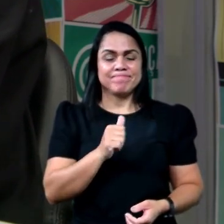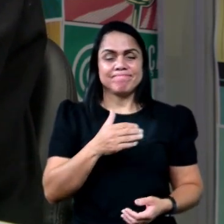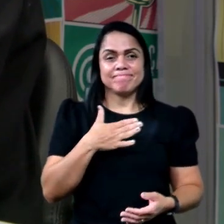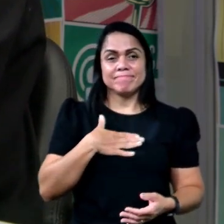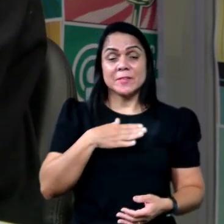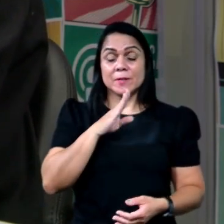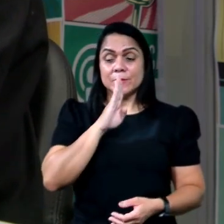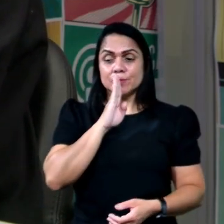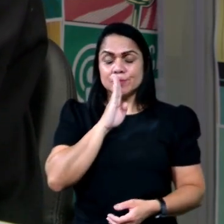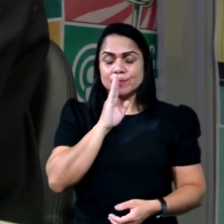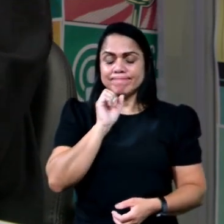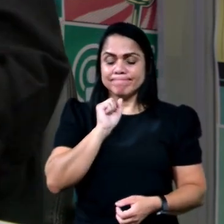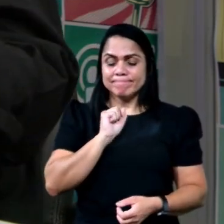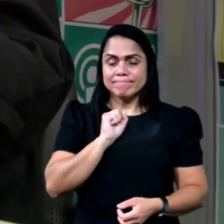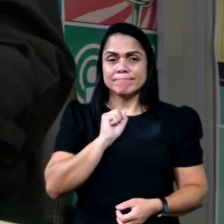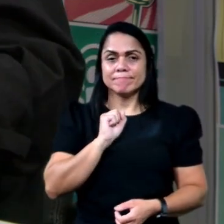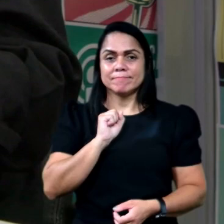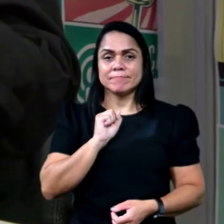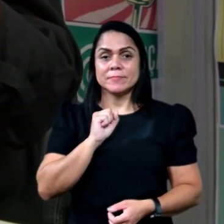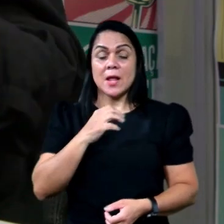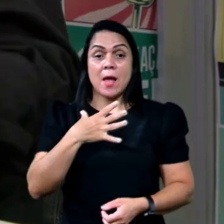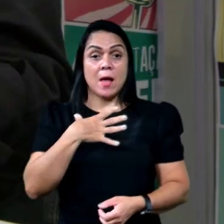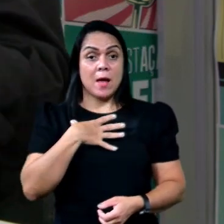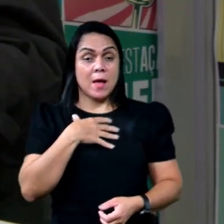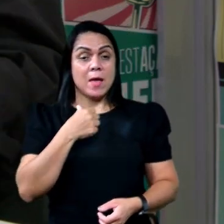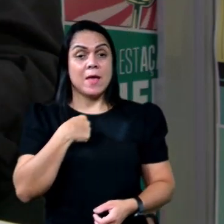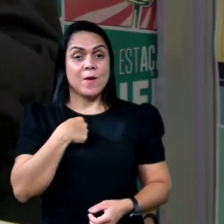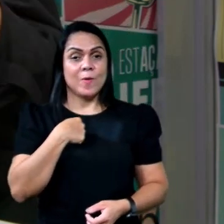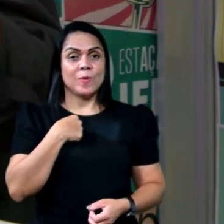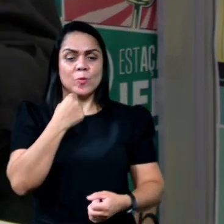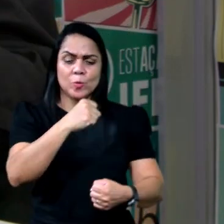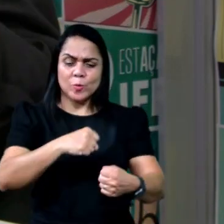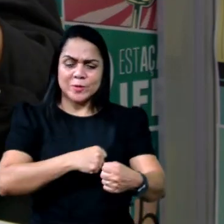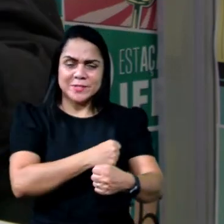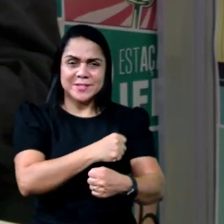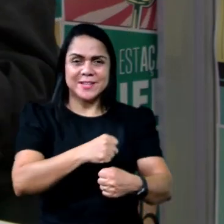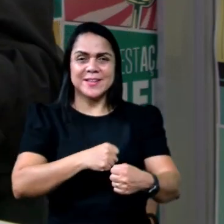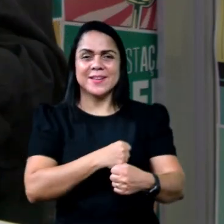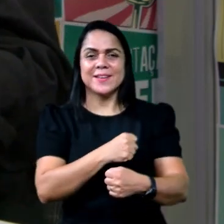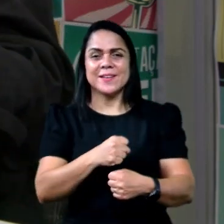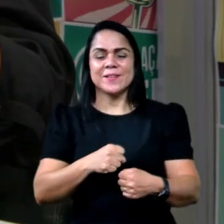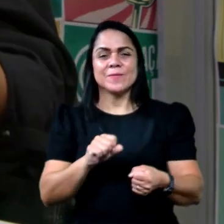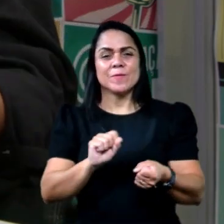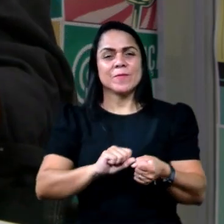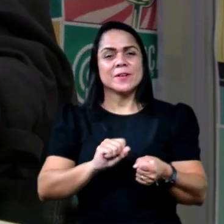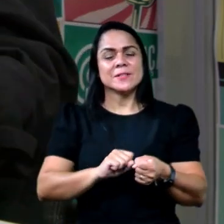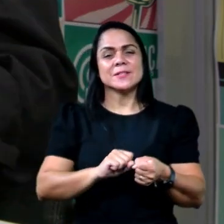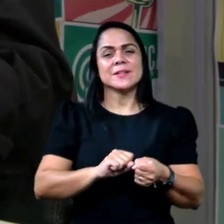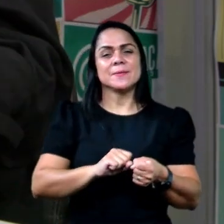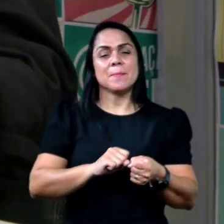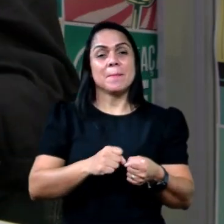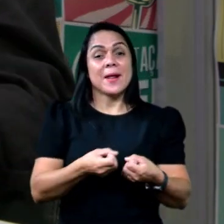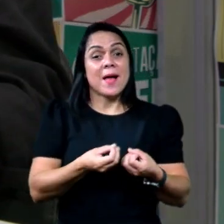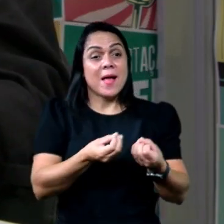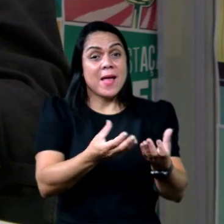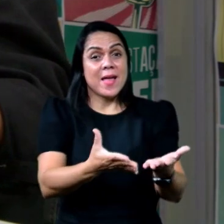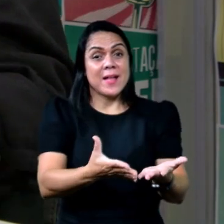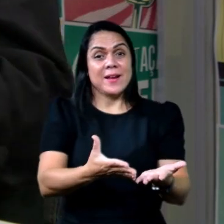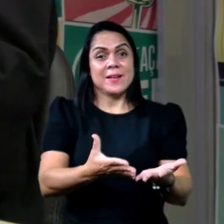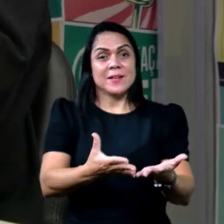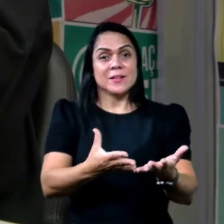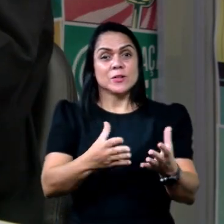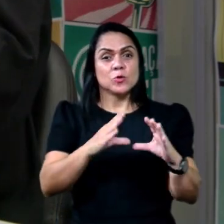quieta, murcha. A mãe, cozinheira, pensou, vou fazer uma coisa para ela, e ela gosta de sonho, e eu fiz